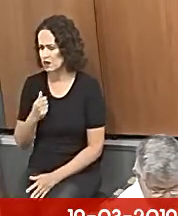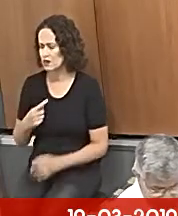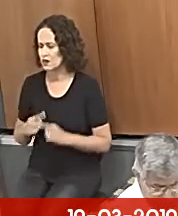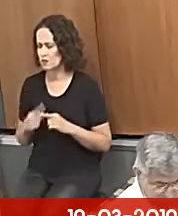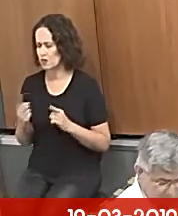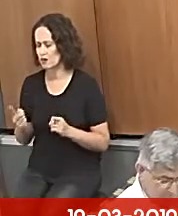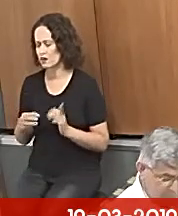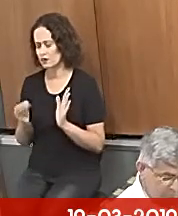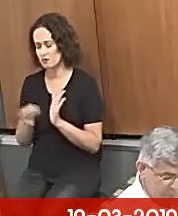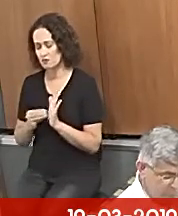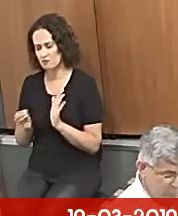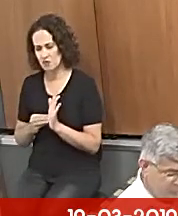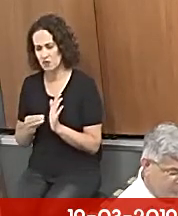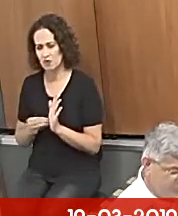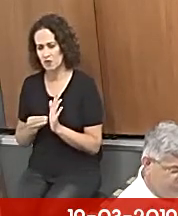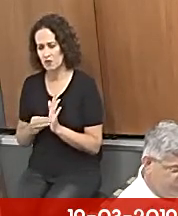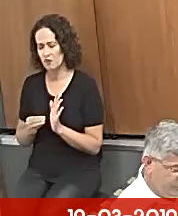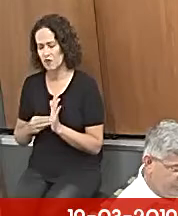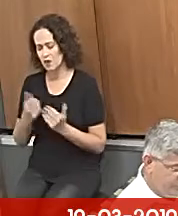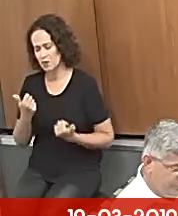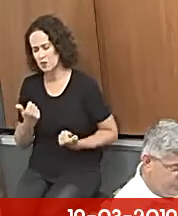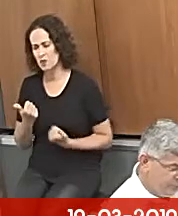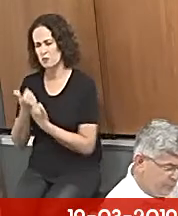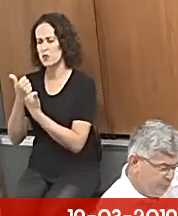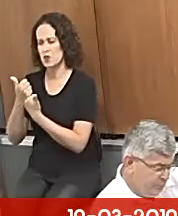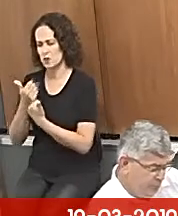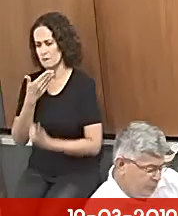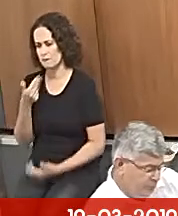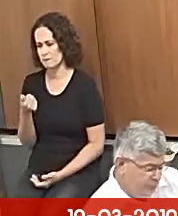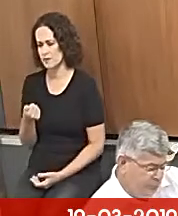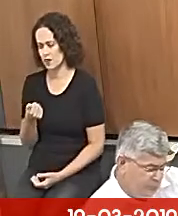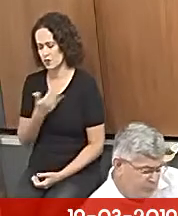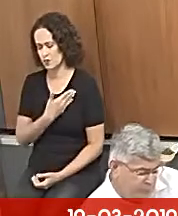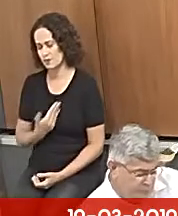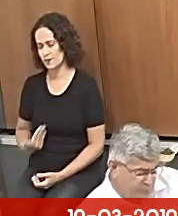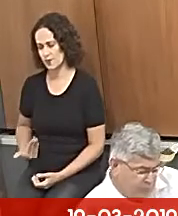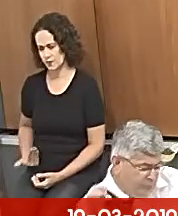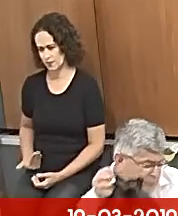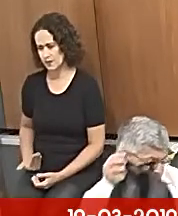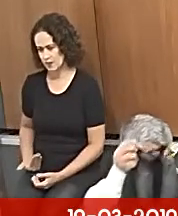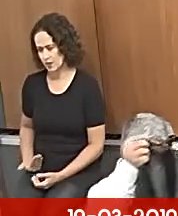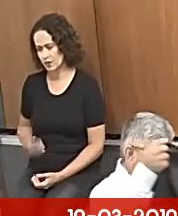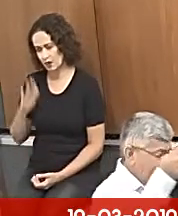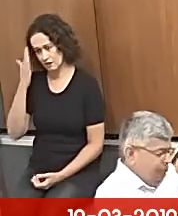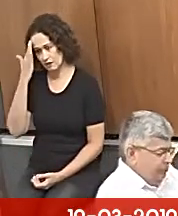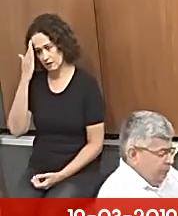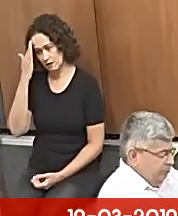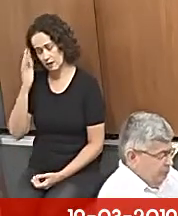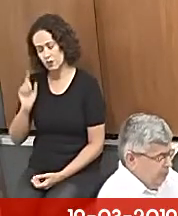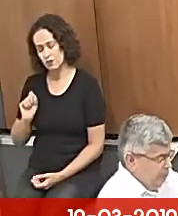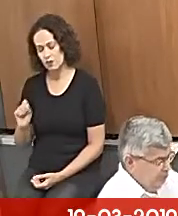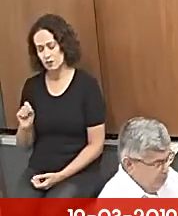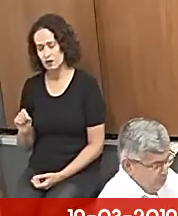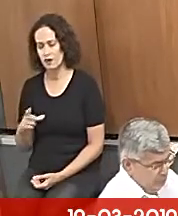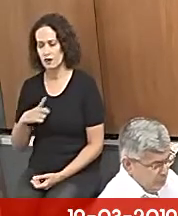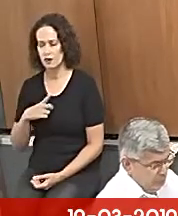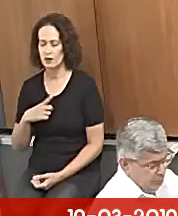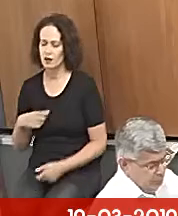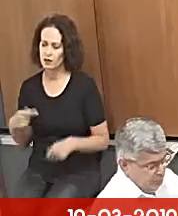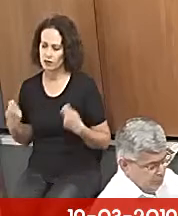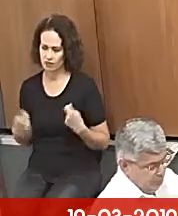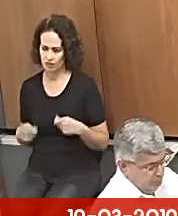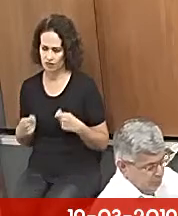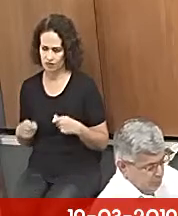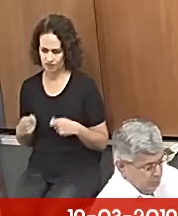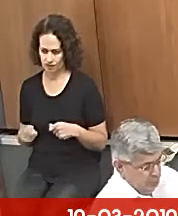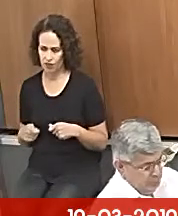e um apoio maior do governo entendo eu que há essa necessidade na